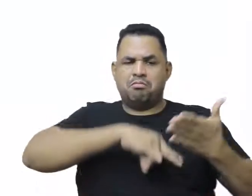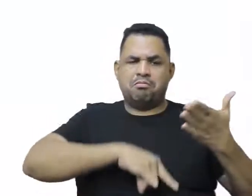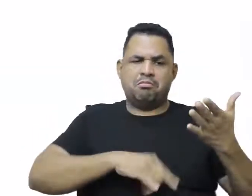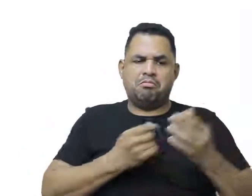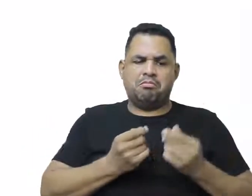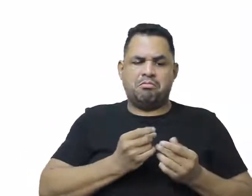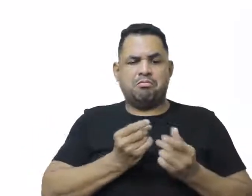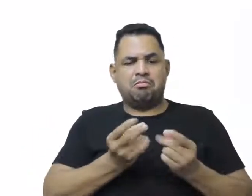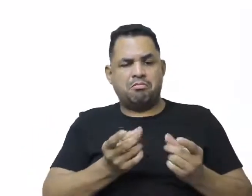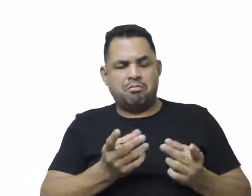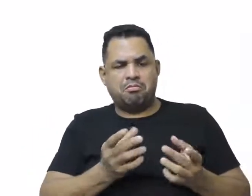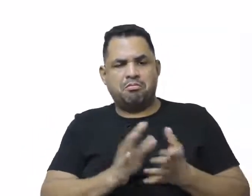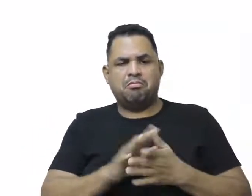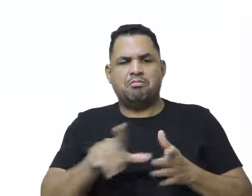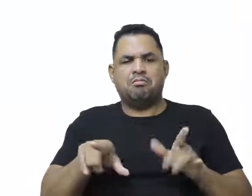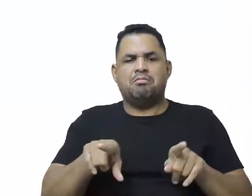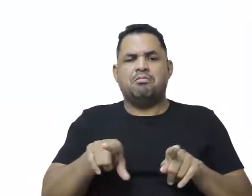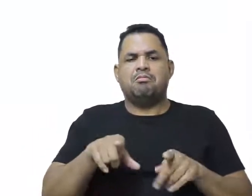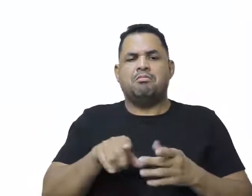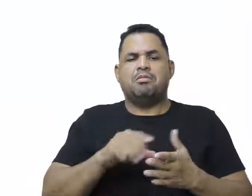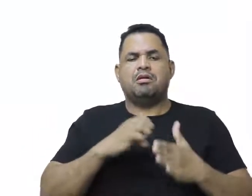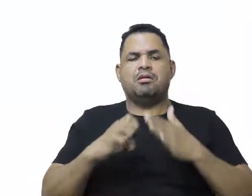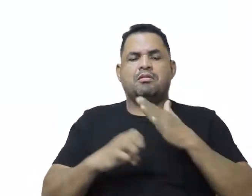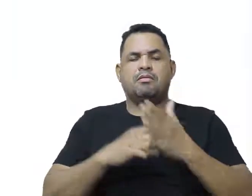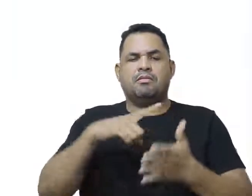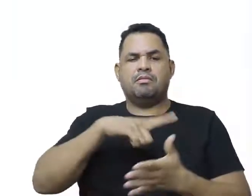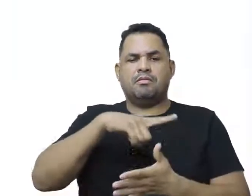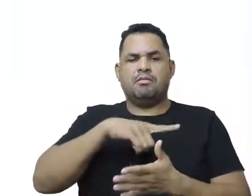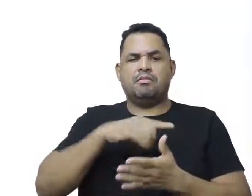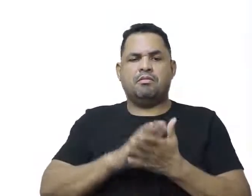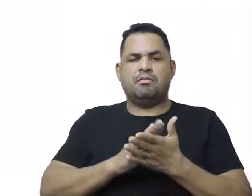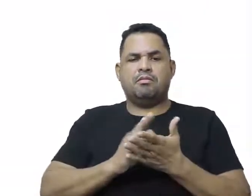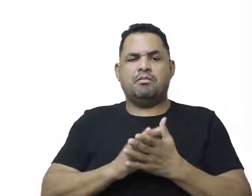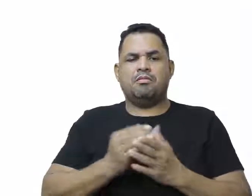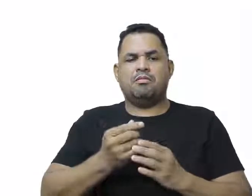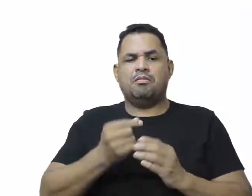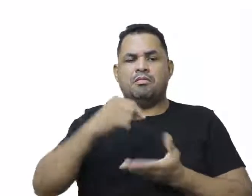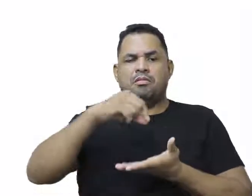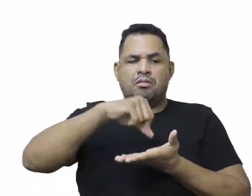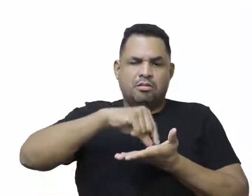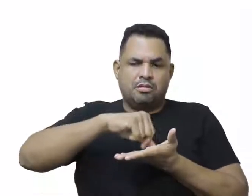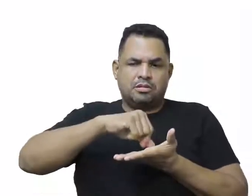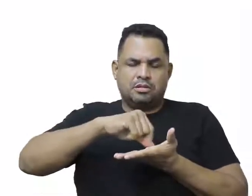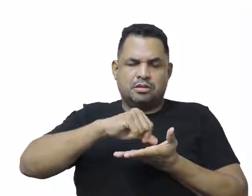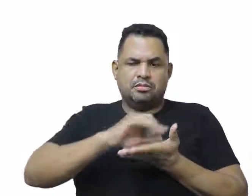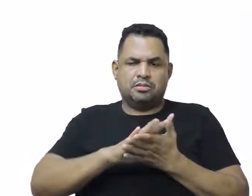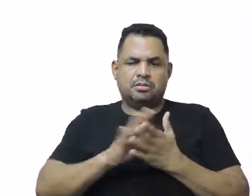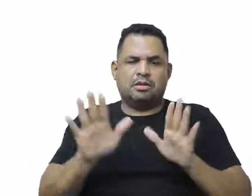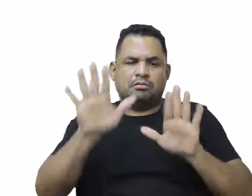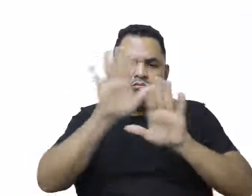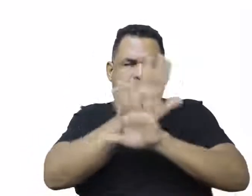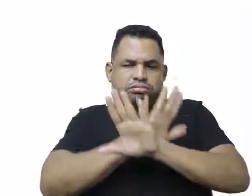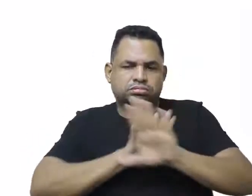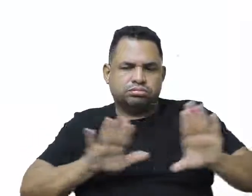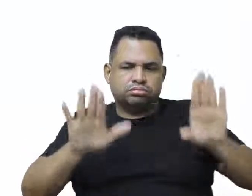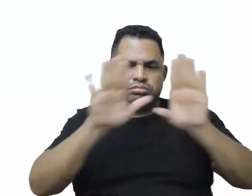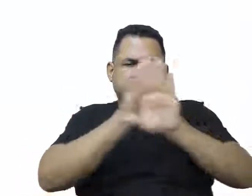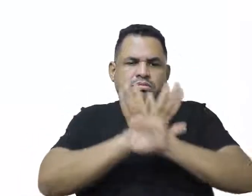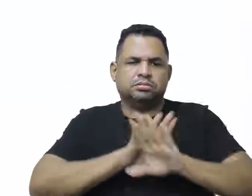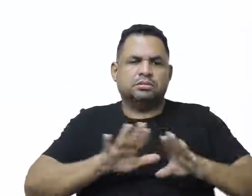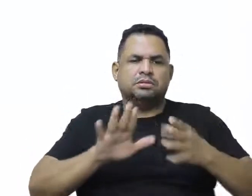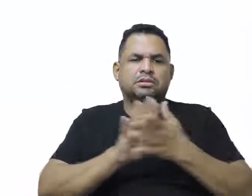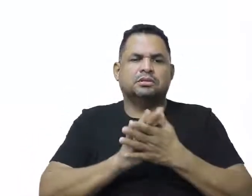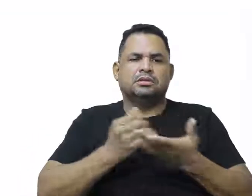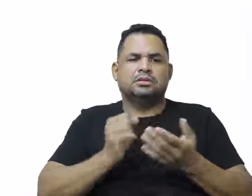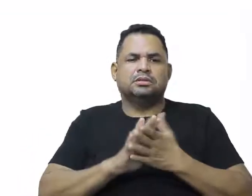A maioria das empresas tem esse esse Capital fictício né que é esse investimento em